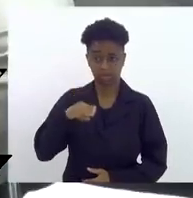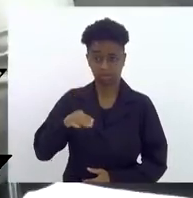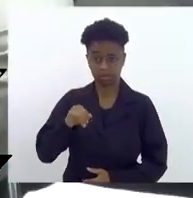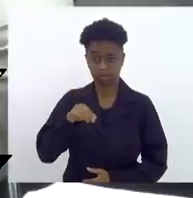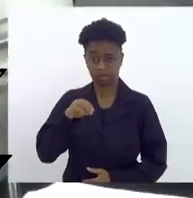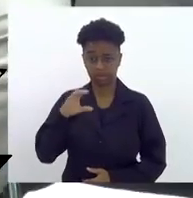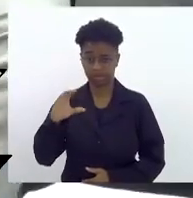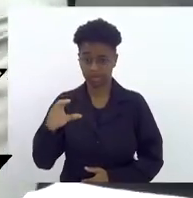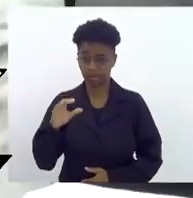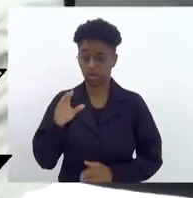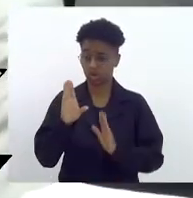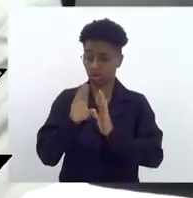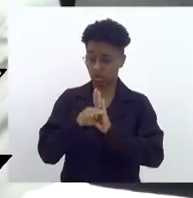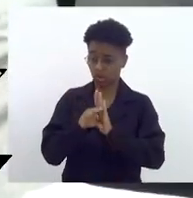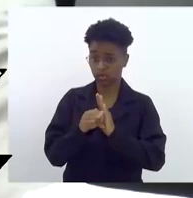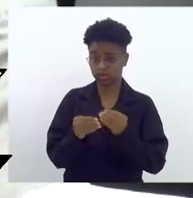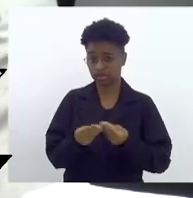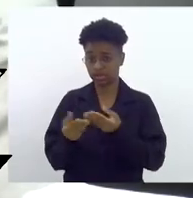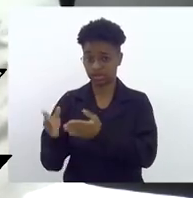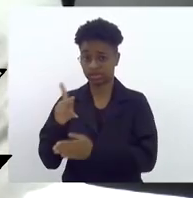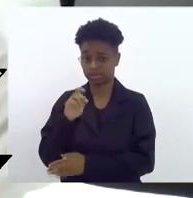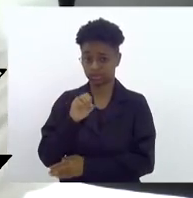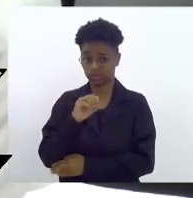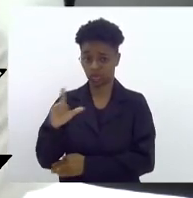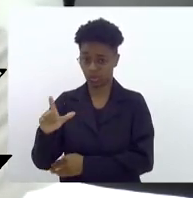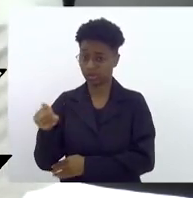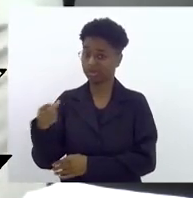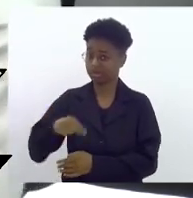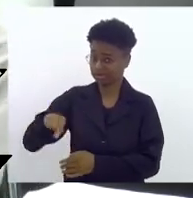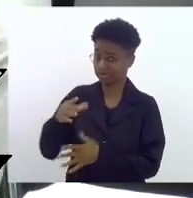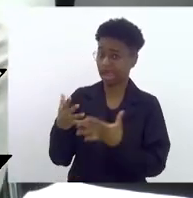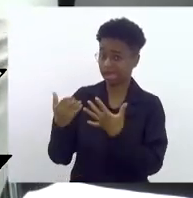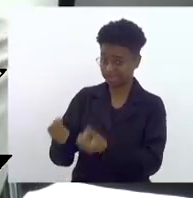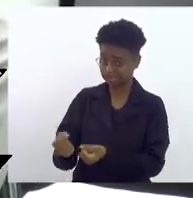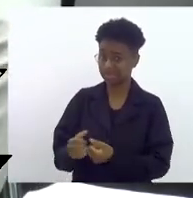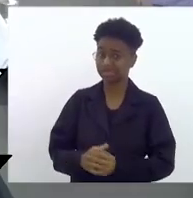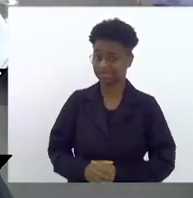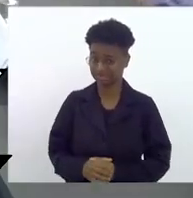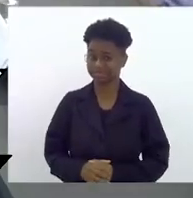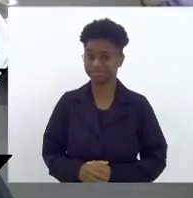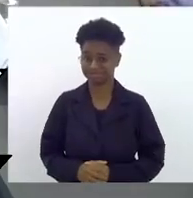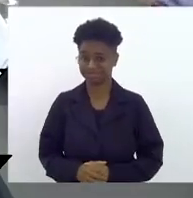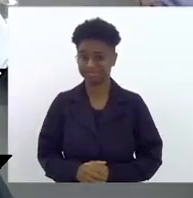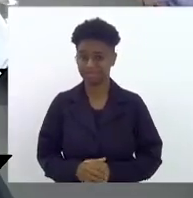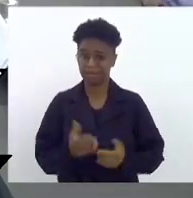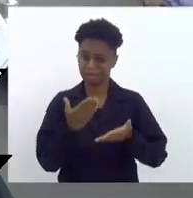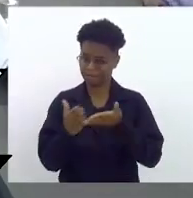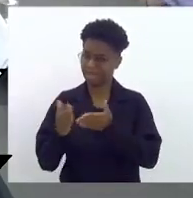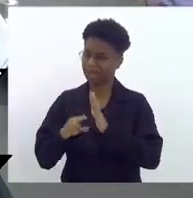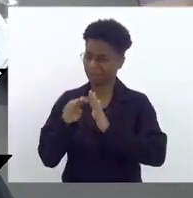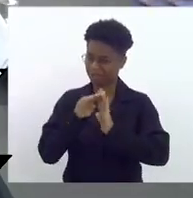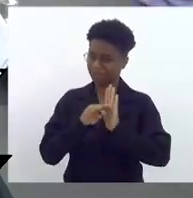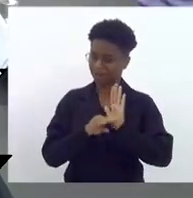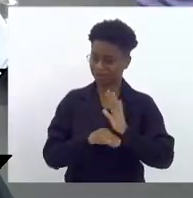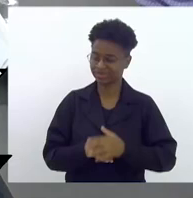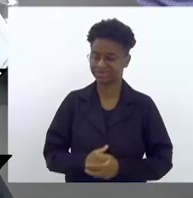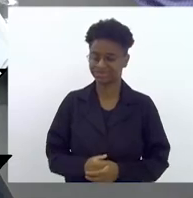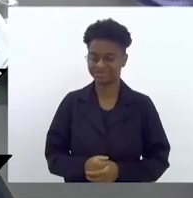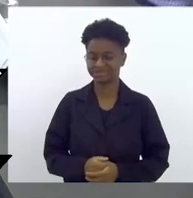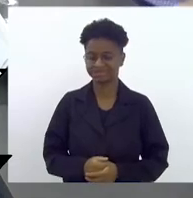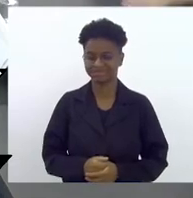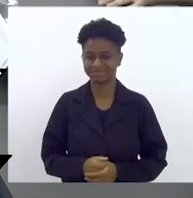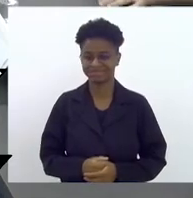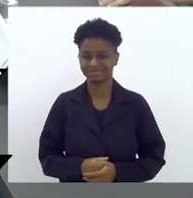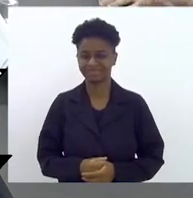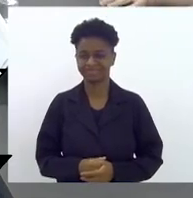seus conceitos para o pessoal tem abraçado mente tá perdendo a falta tá perdendo a falta